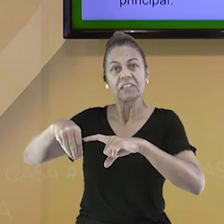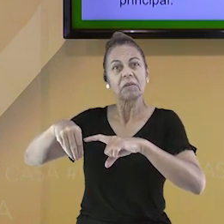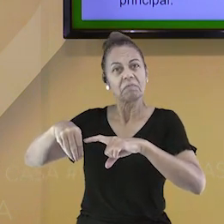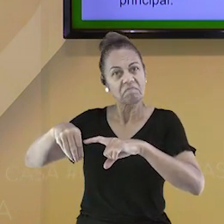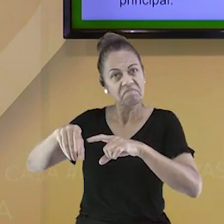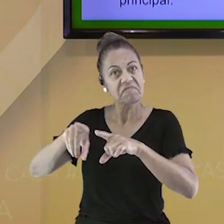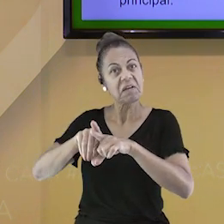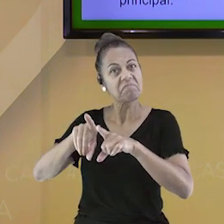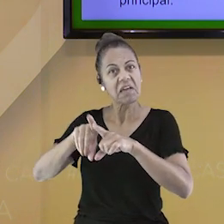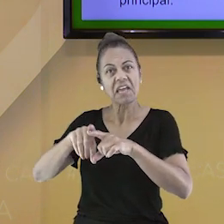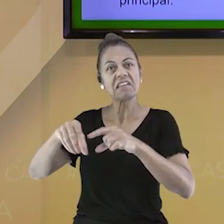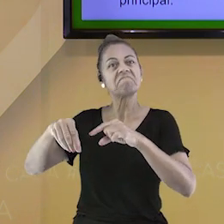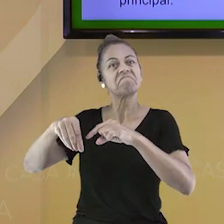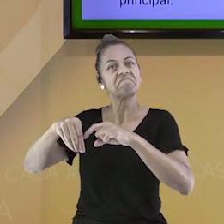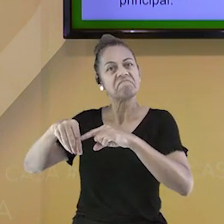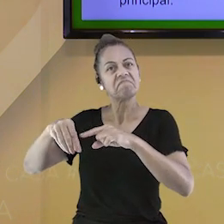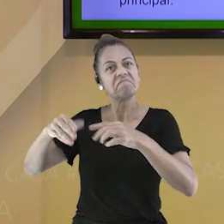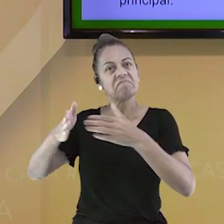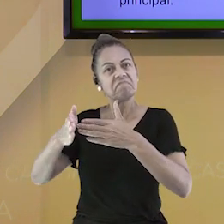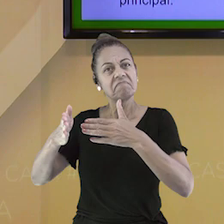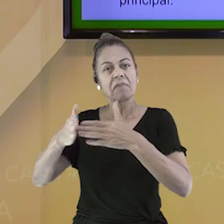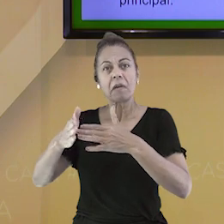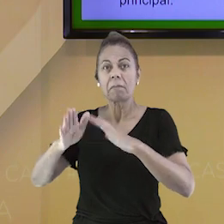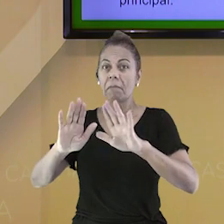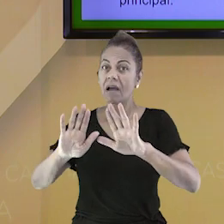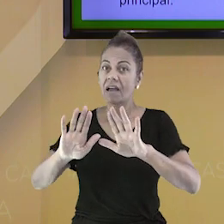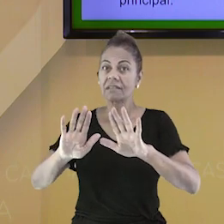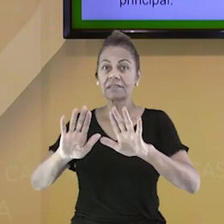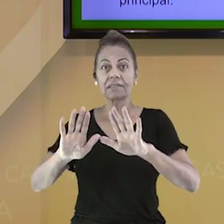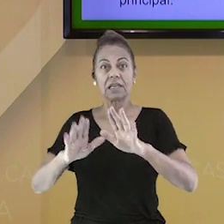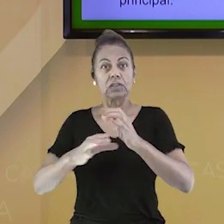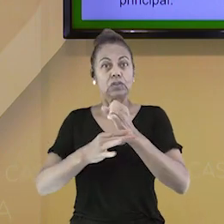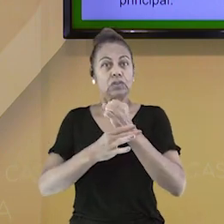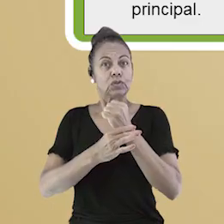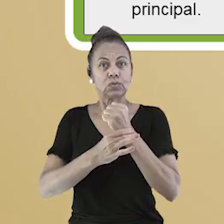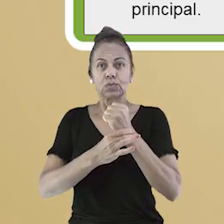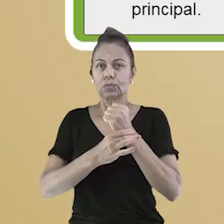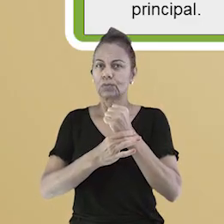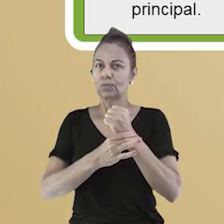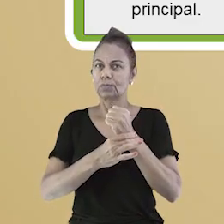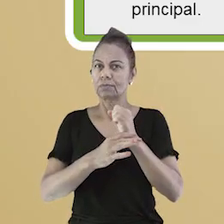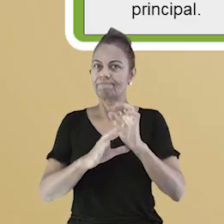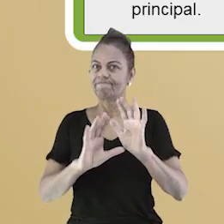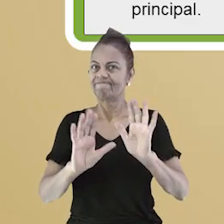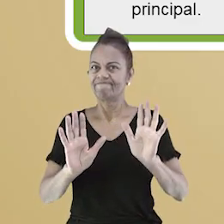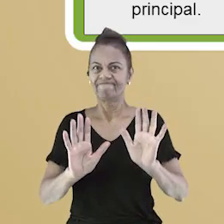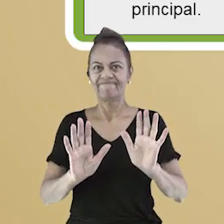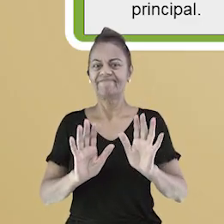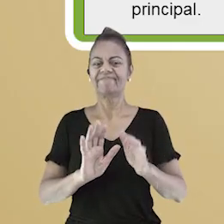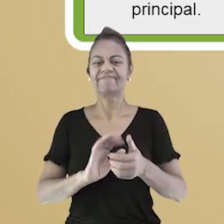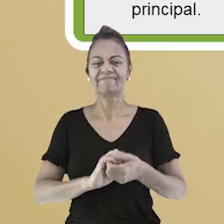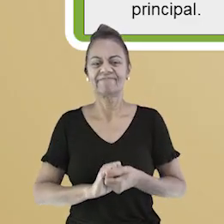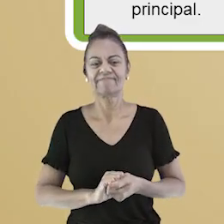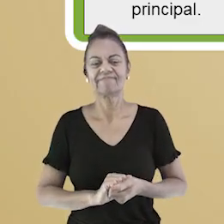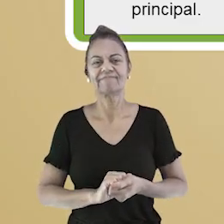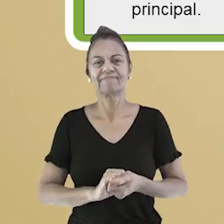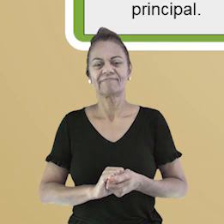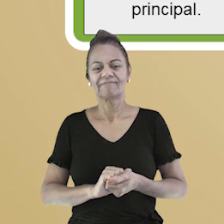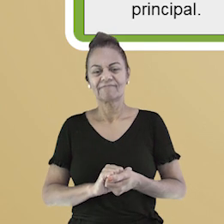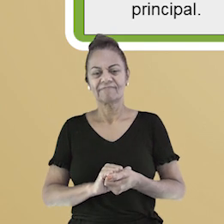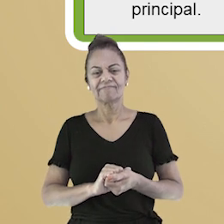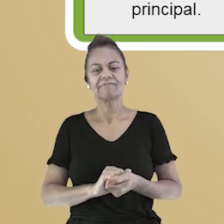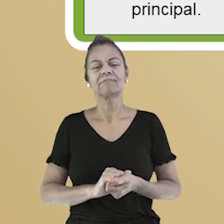o ovócito, mas não tem 100% de efeito, pode falhar, certo? Ela não deve ser usada de forma alguma como